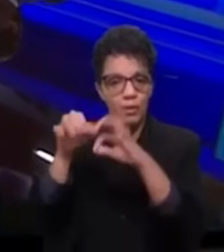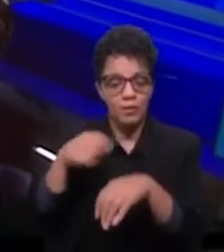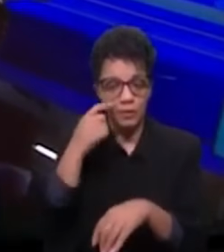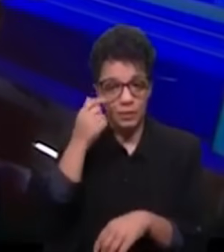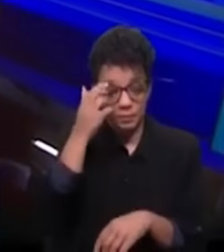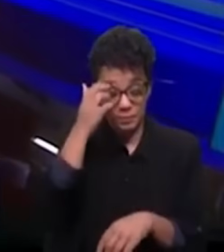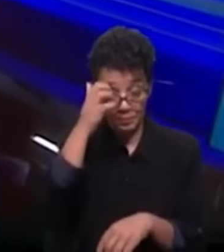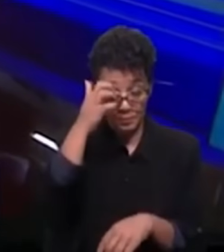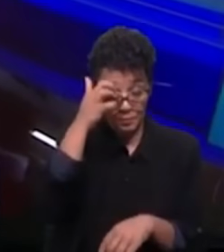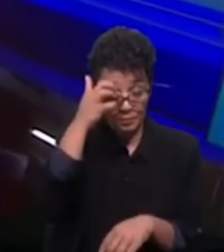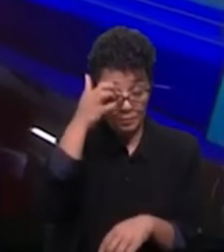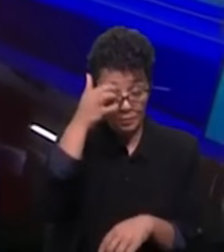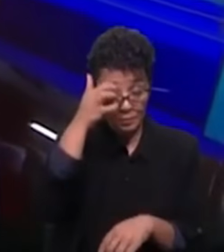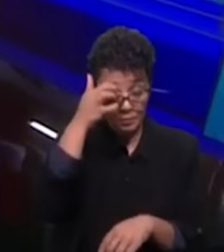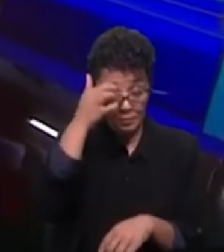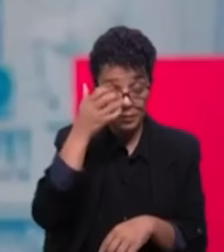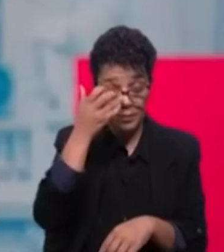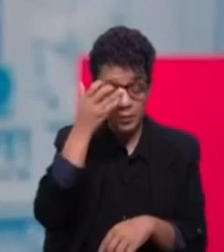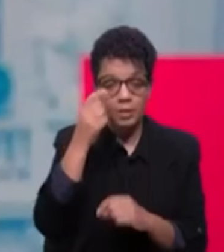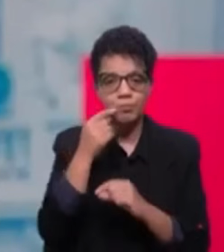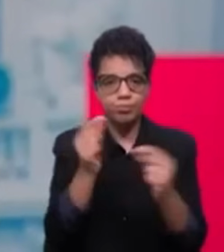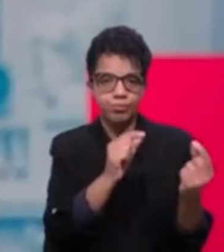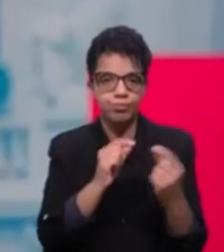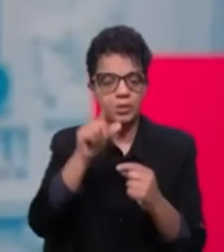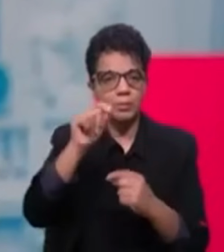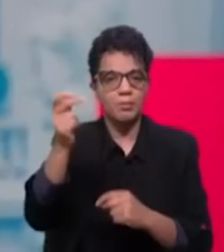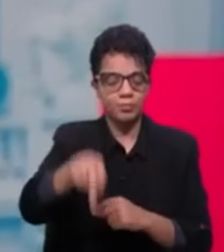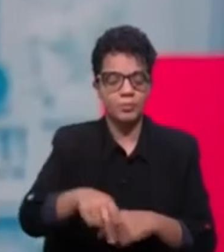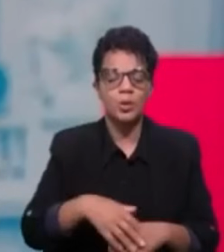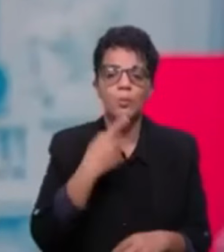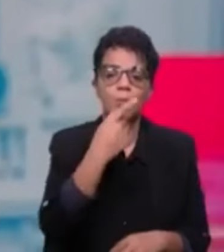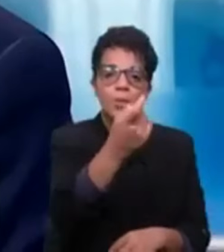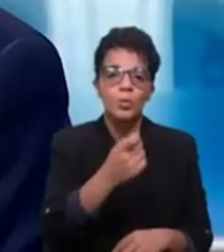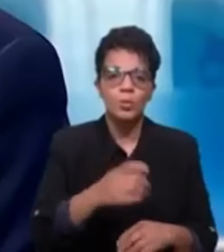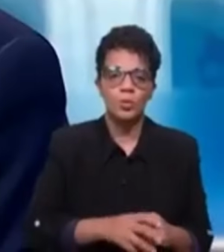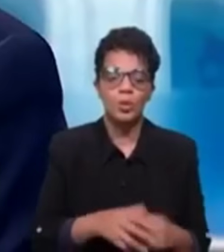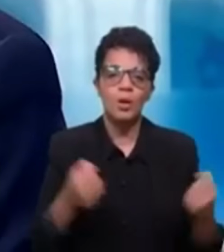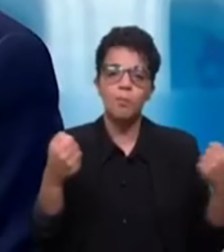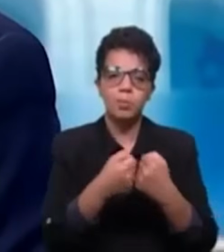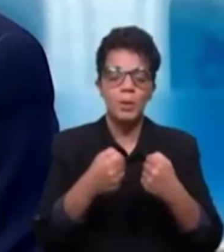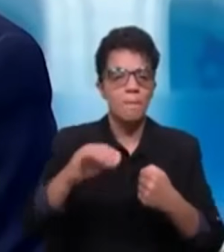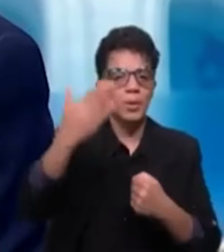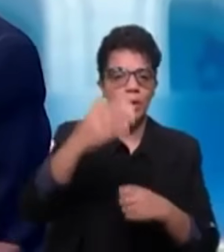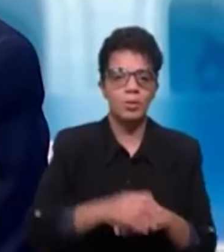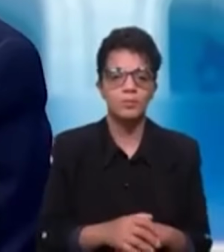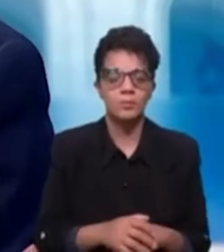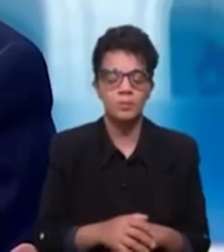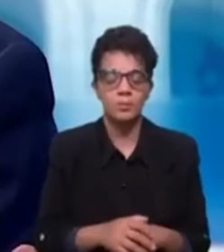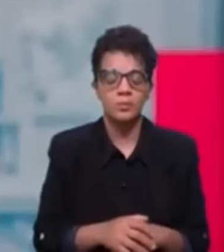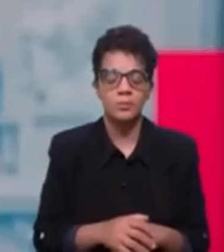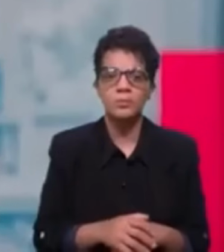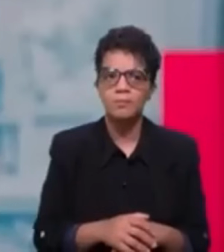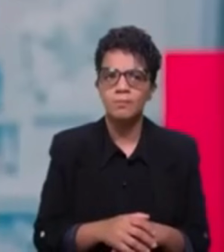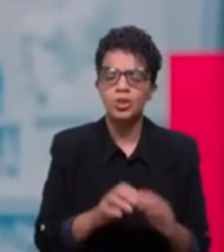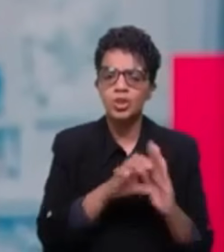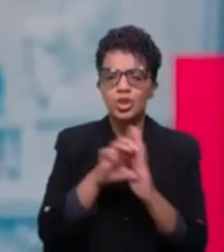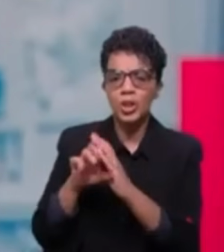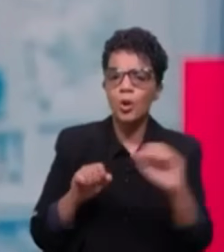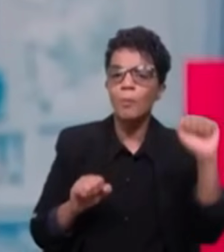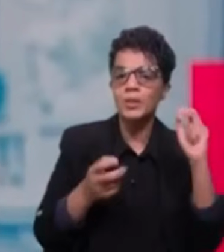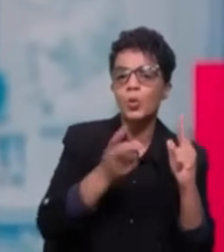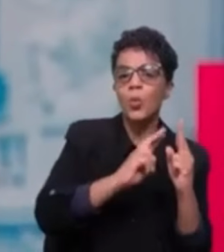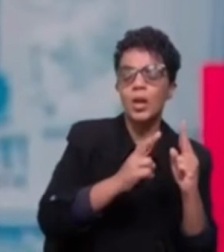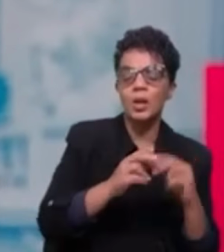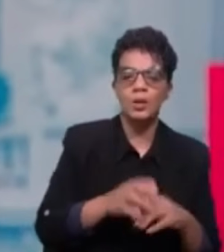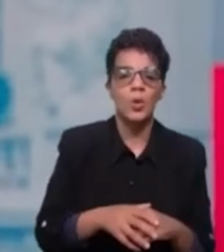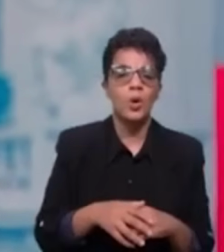terminar Depois deste debate e daquilo que temos visto aqui eu pergunto-lhe quem é o seu principal adversário o PS ou o chega não o grande adversário e